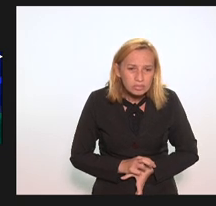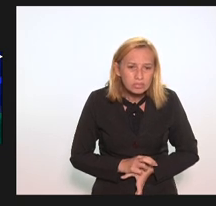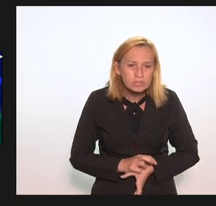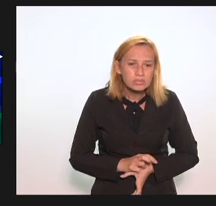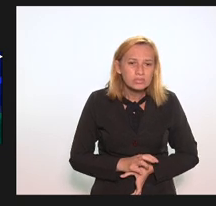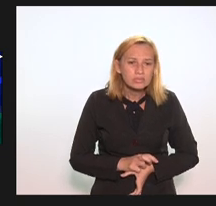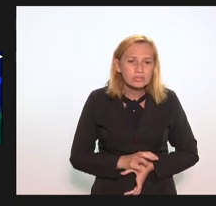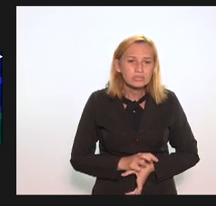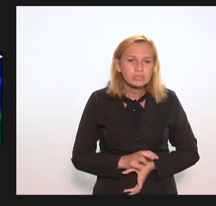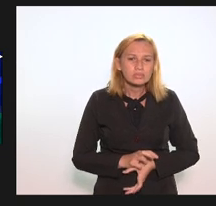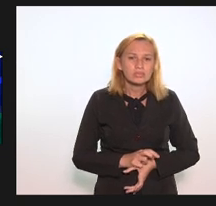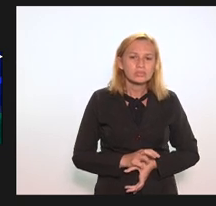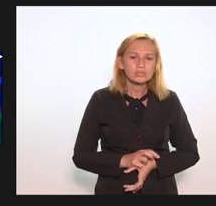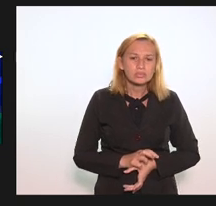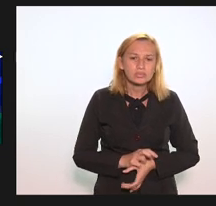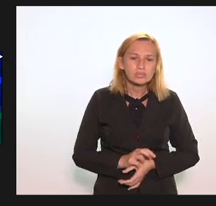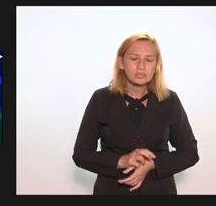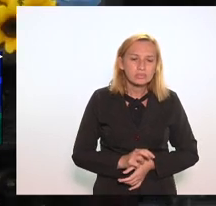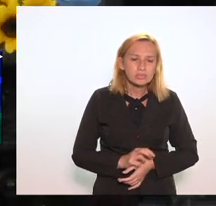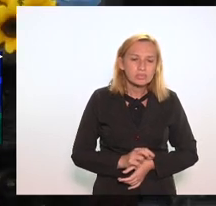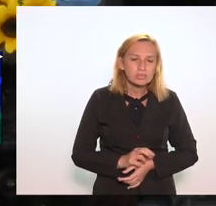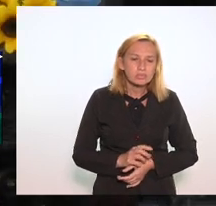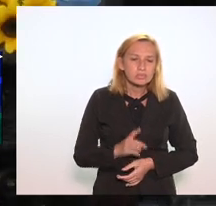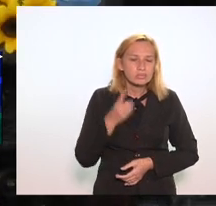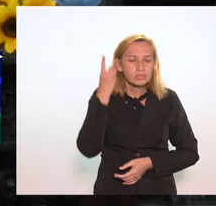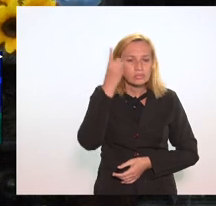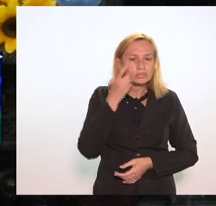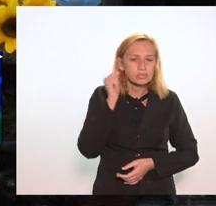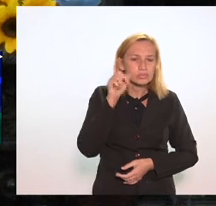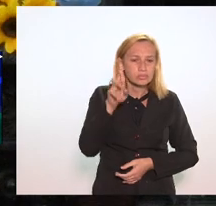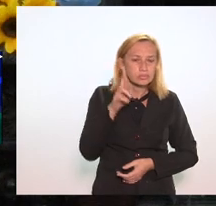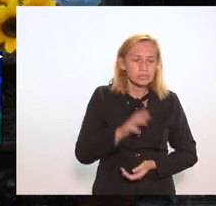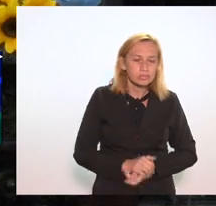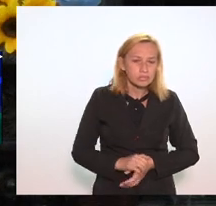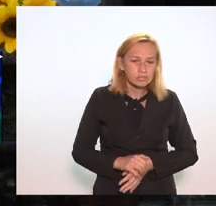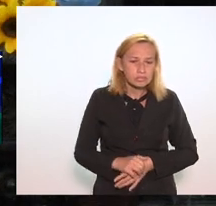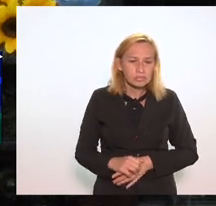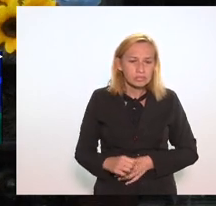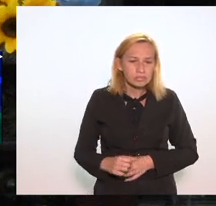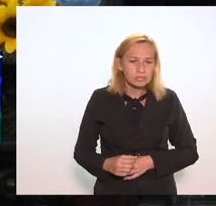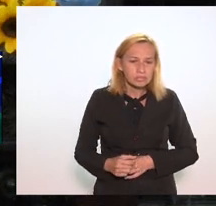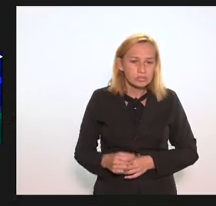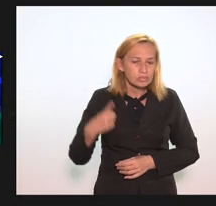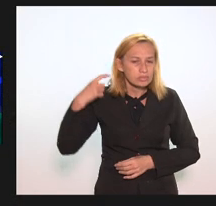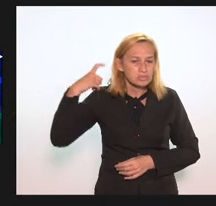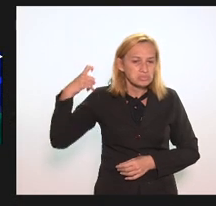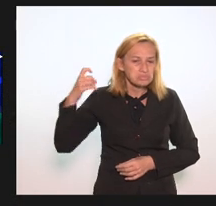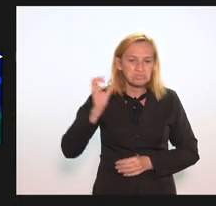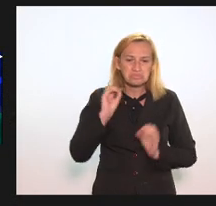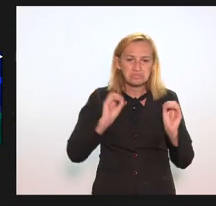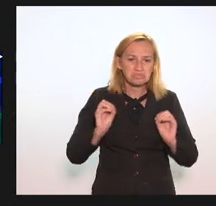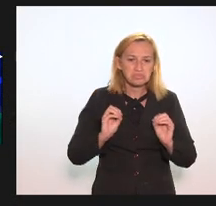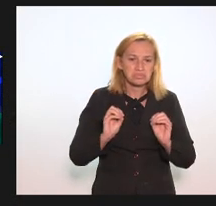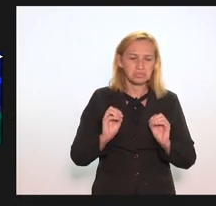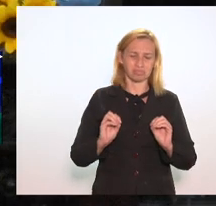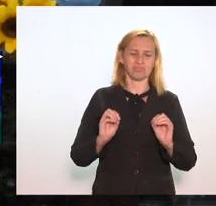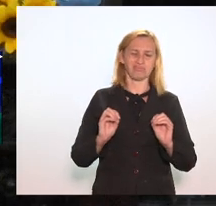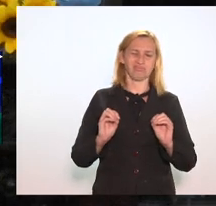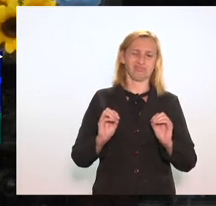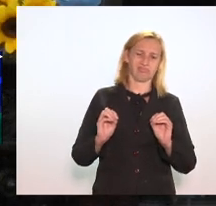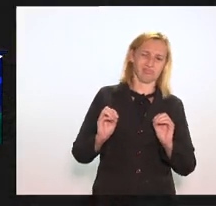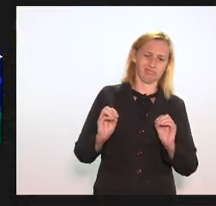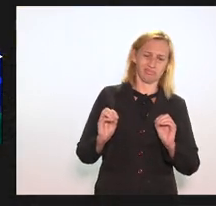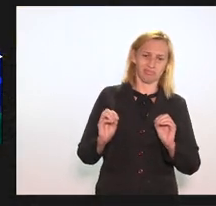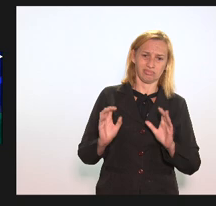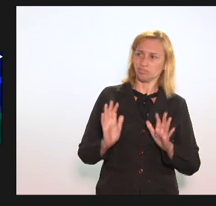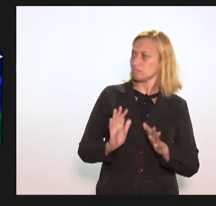E aí o deputado Aliomar a Oi passei só agora nossa Tatá